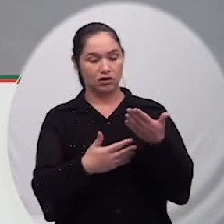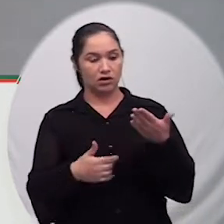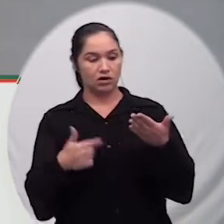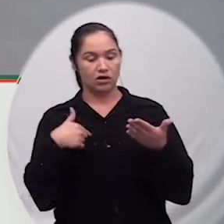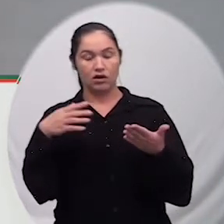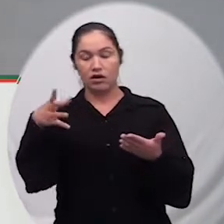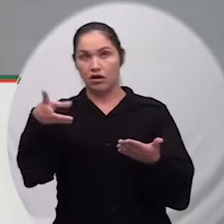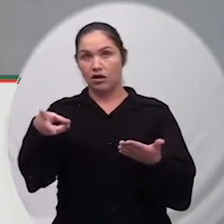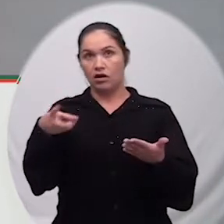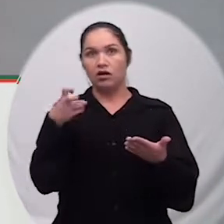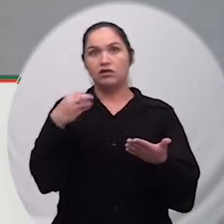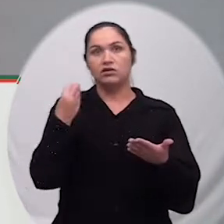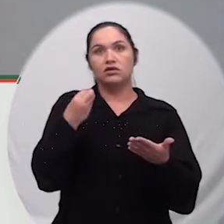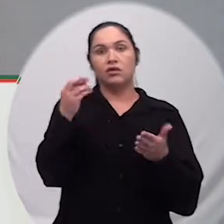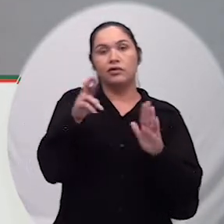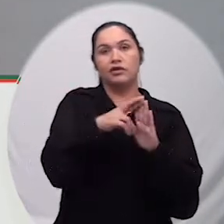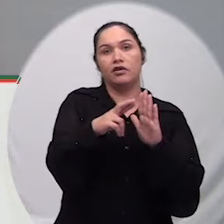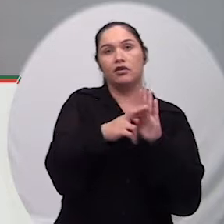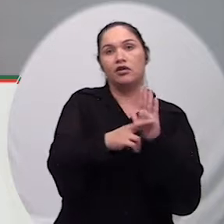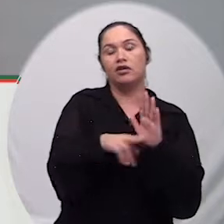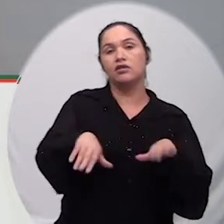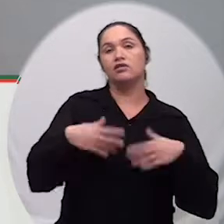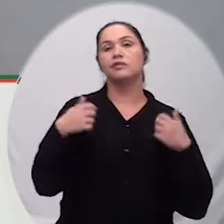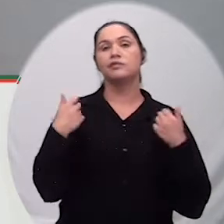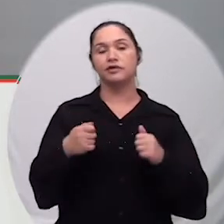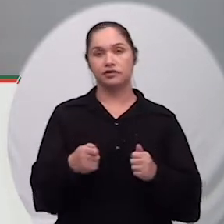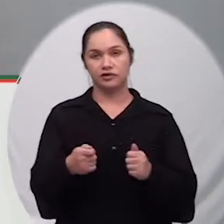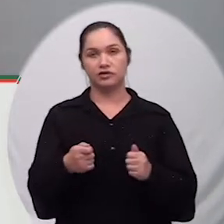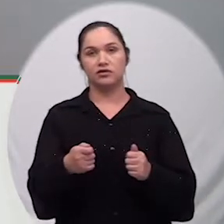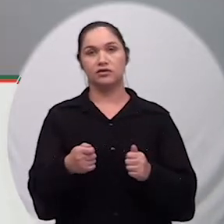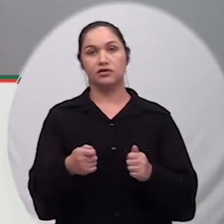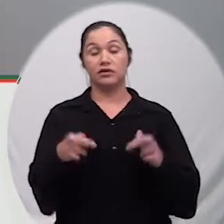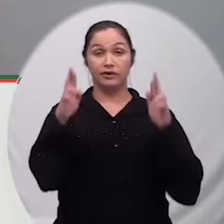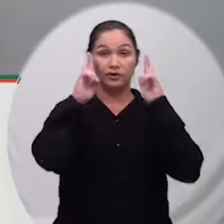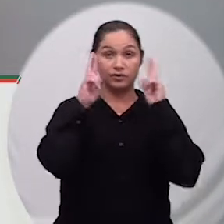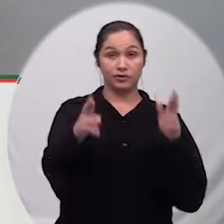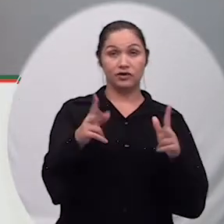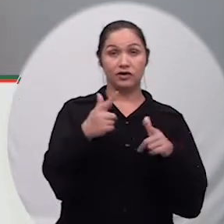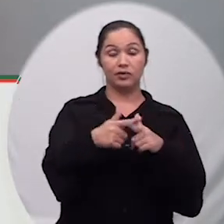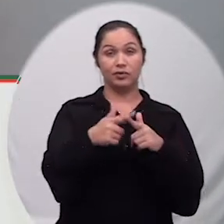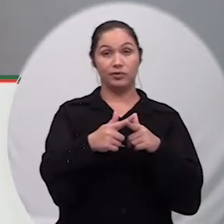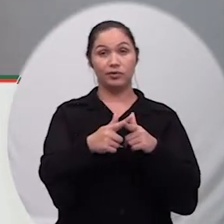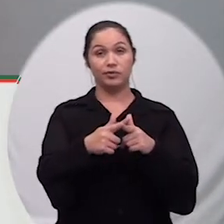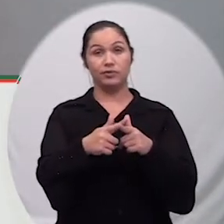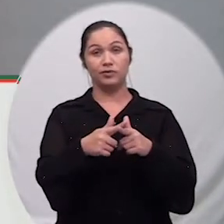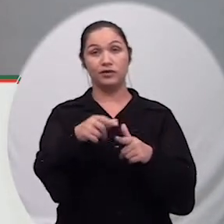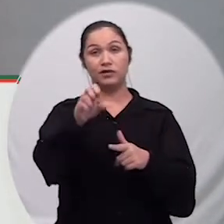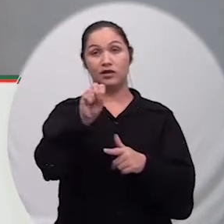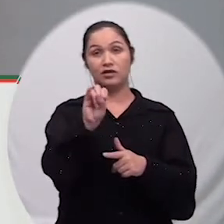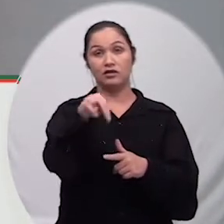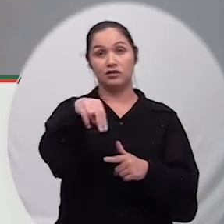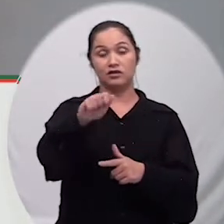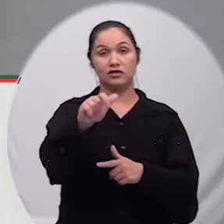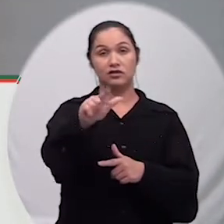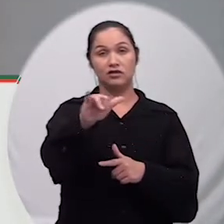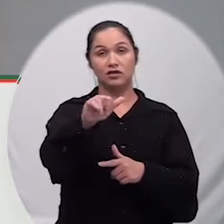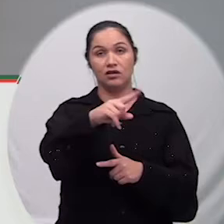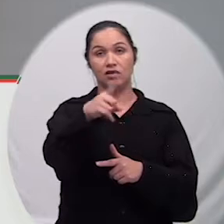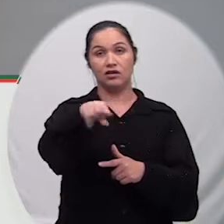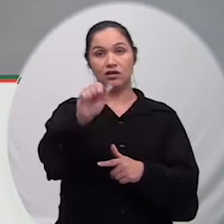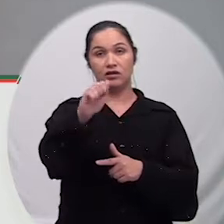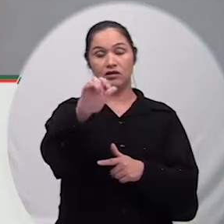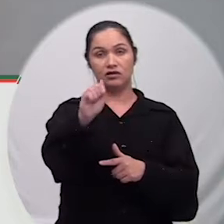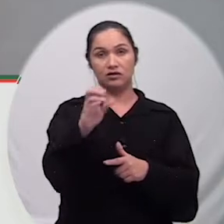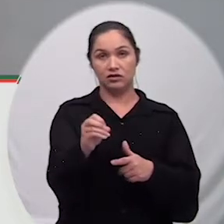aprender bastante lendo, né? Então, essas normas, elas pedem que essas sinalizações horizontais, né, essas faixas,